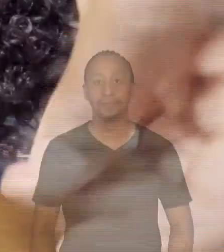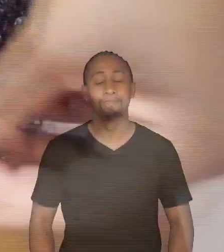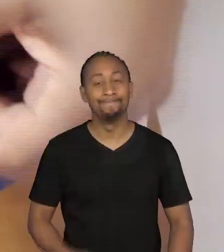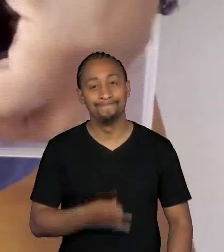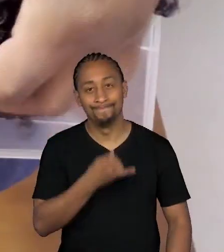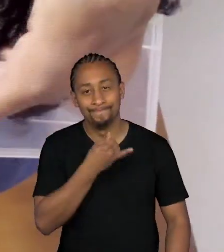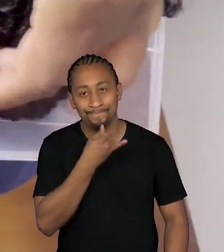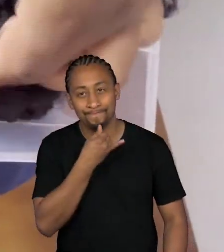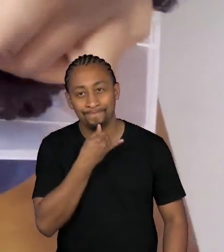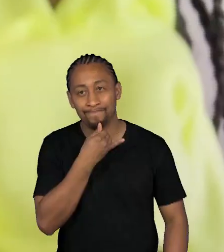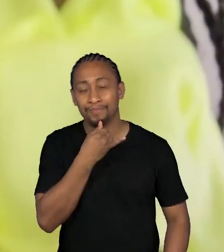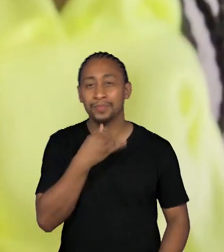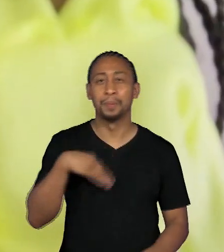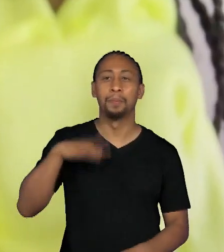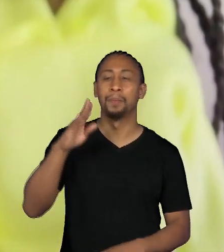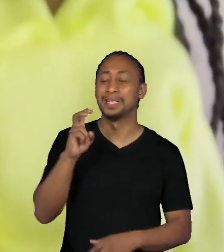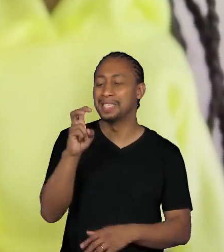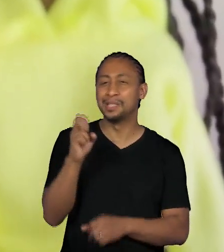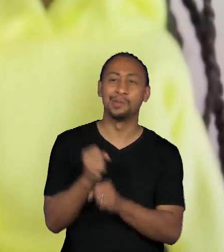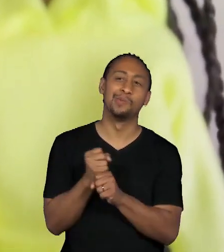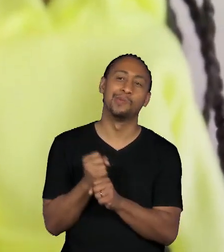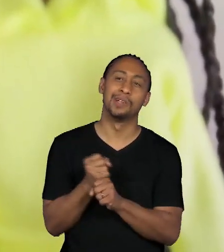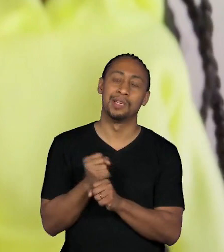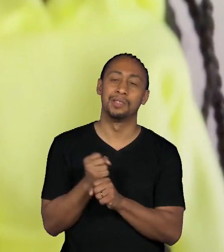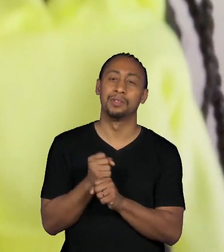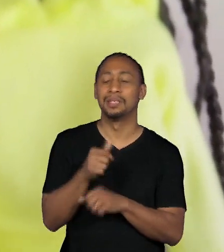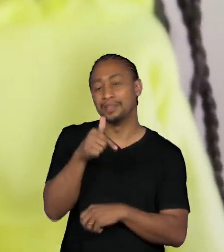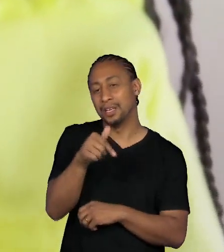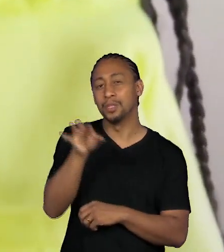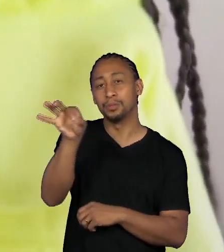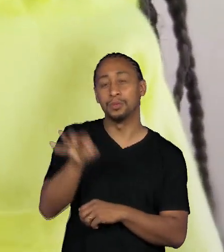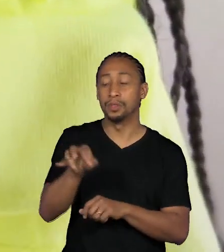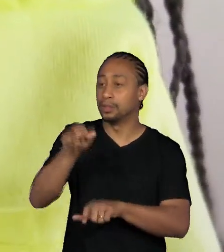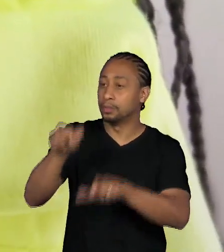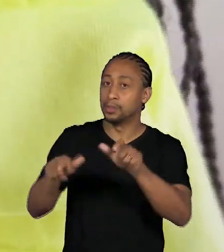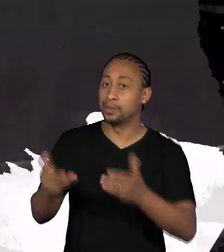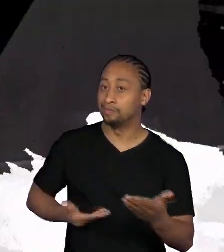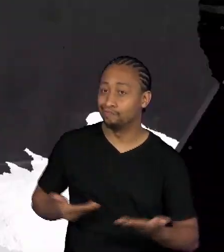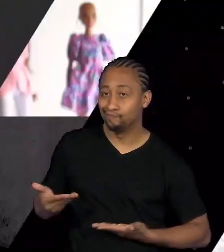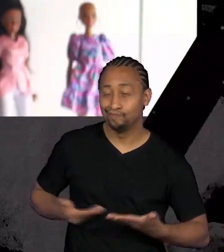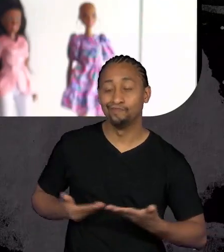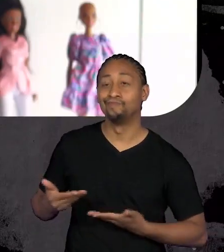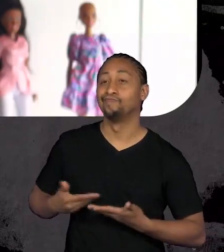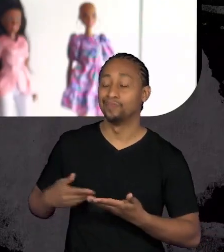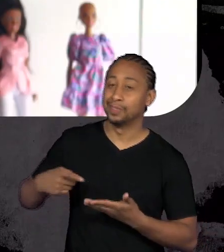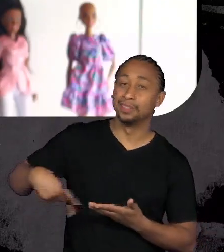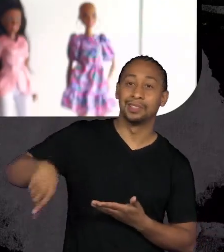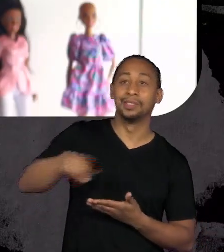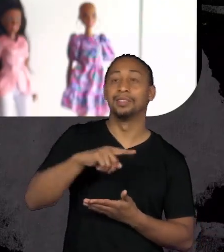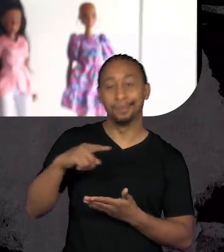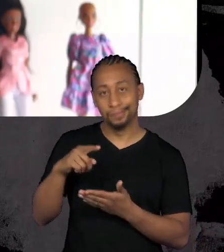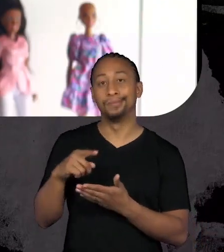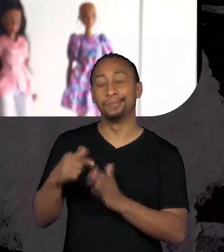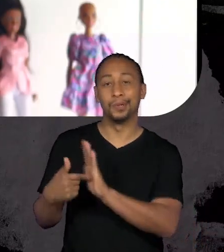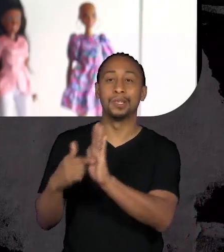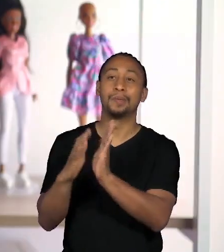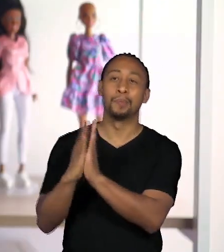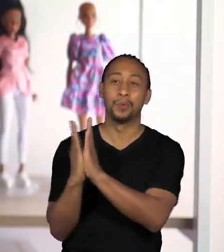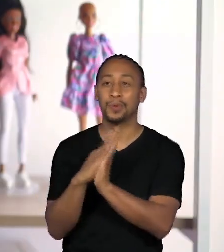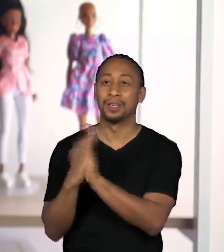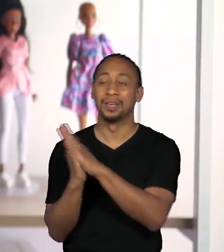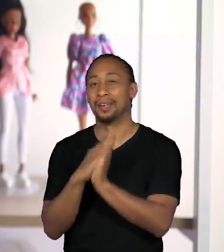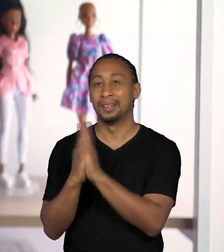Infelizmente, há mais de 5 anos, apenas 7% das bonecas comercializadas são negras. O mercado ainda investe em